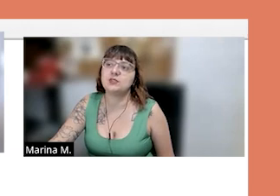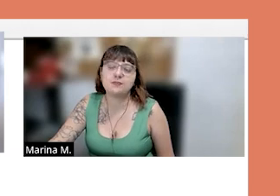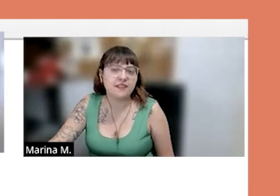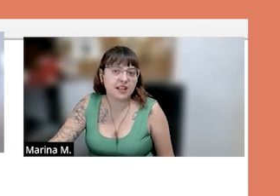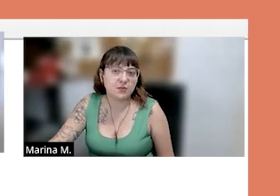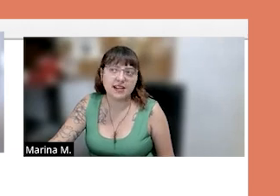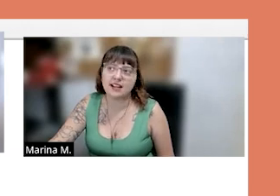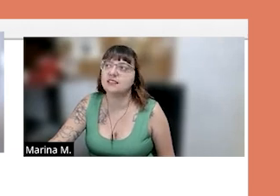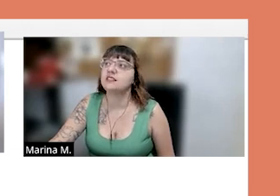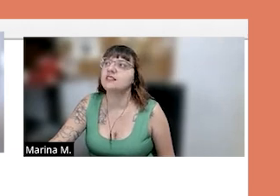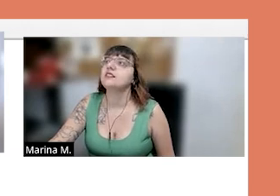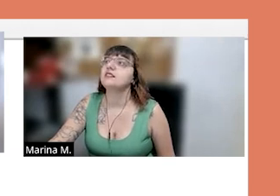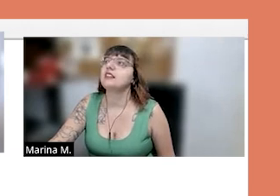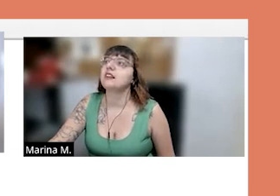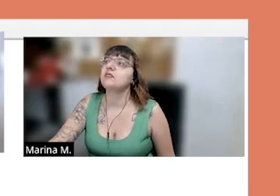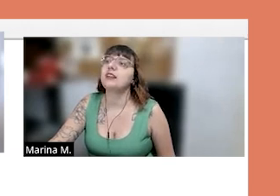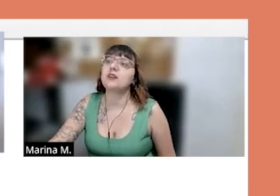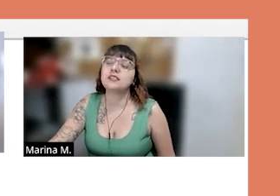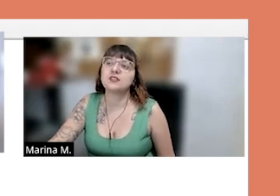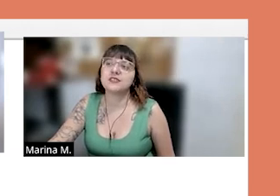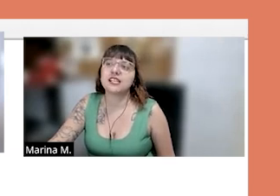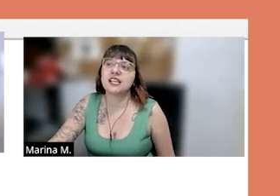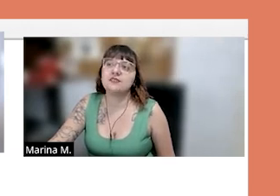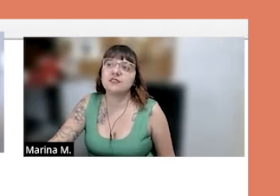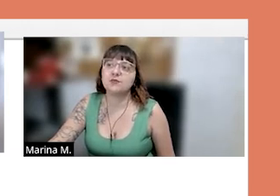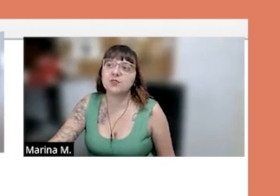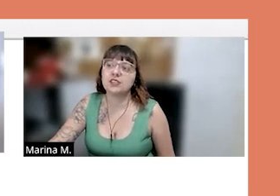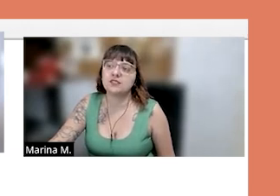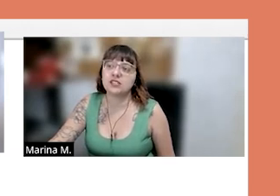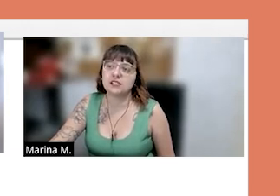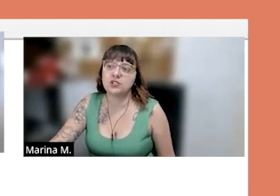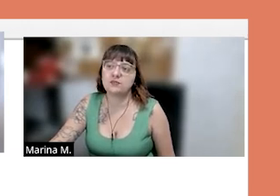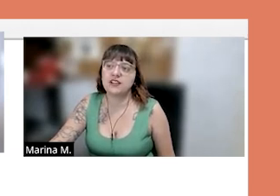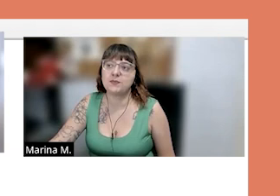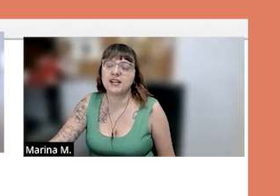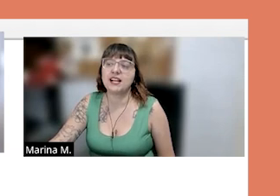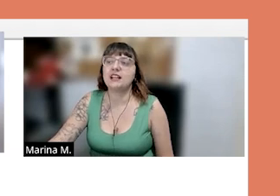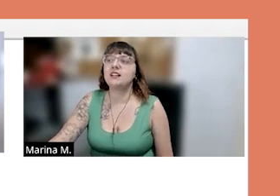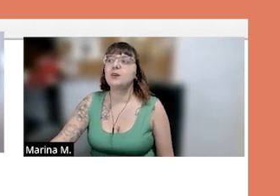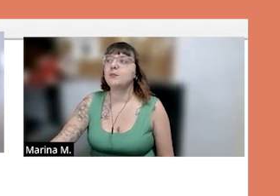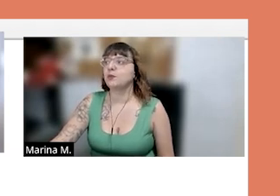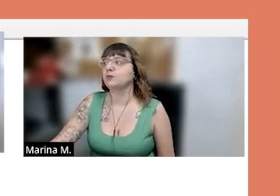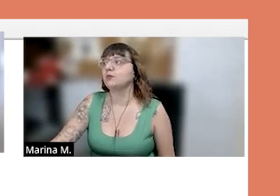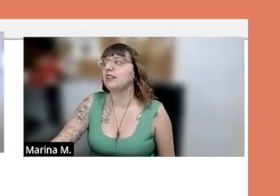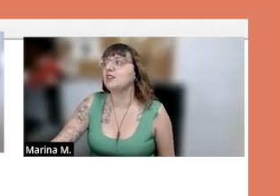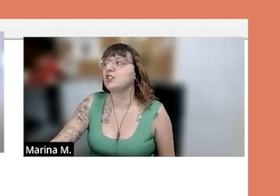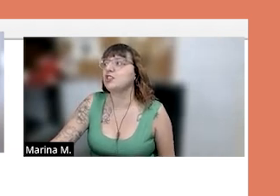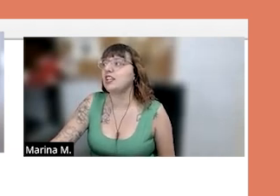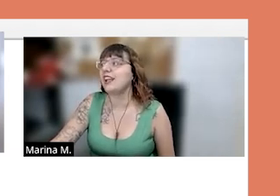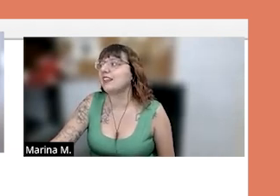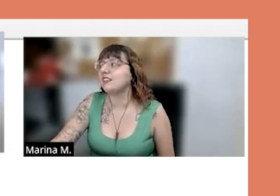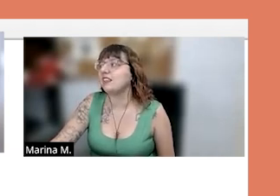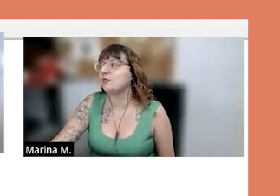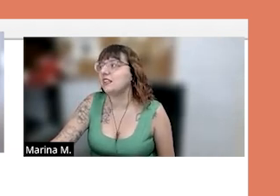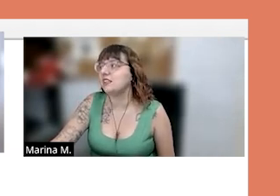trazer o shapefile para cá, tá? Qualquer coisa que eu fizer aqui vai funcionar. Vou trazer o shapefile para cá. Pronto. A gente já